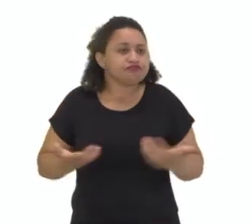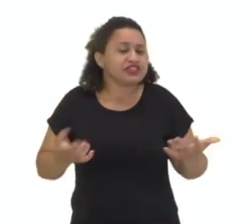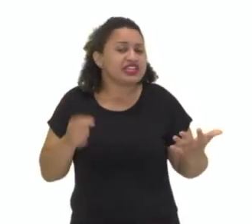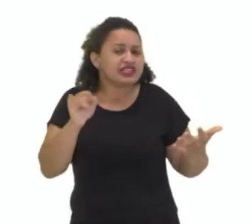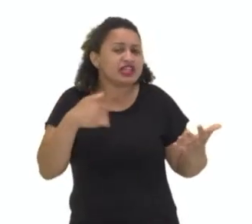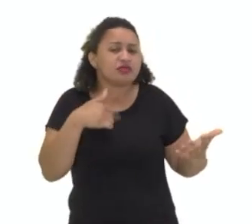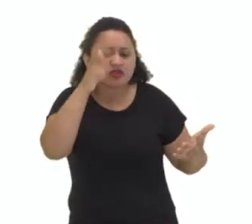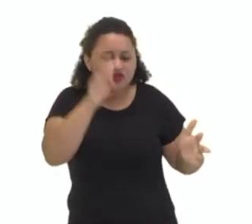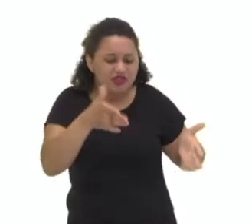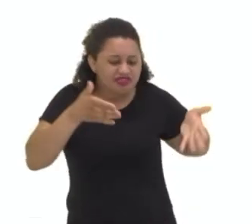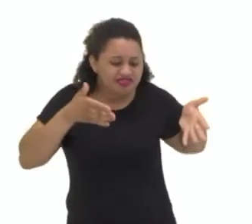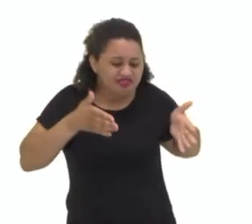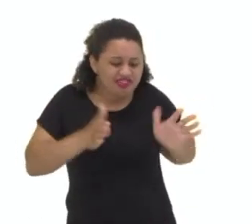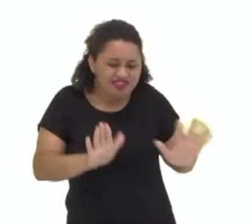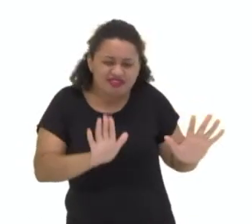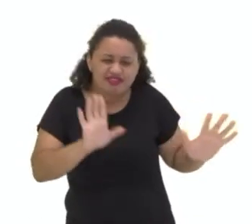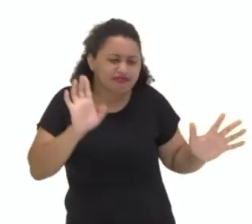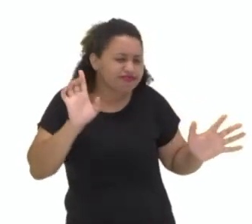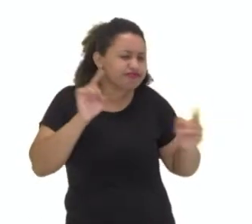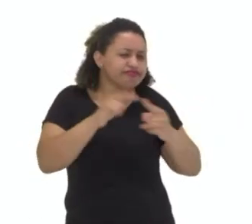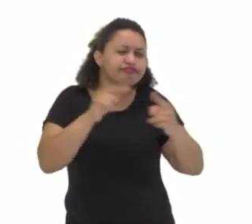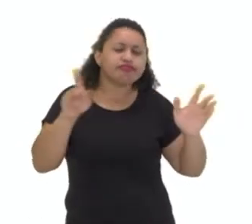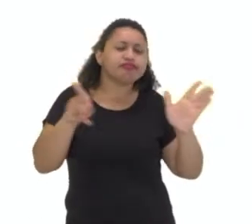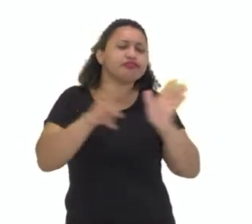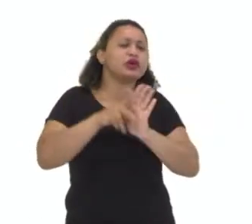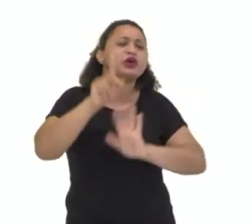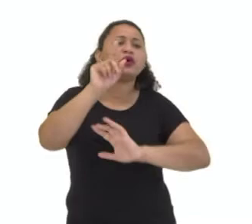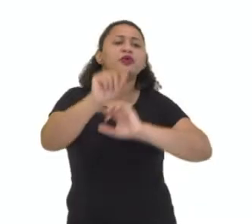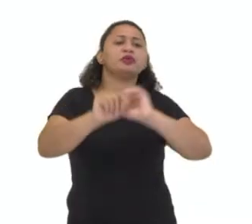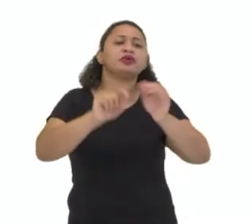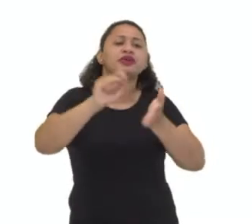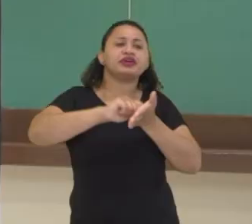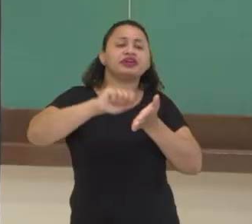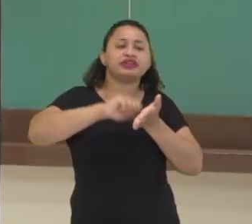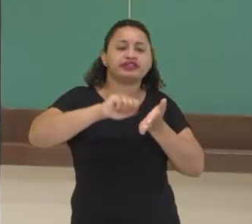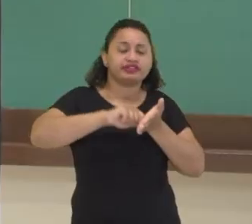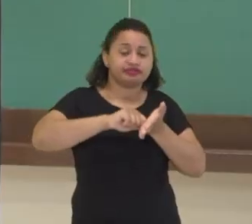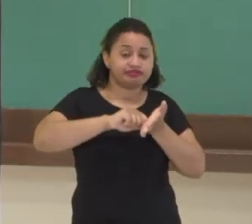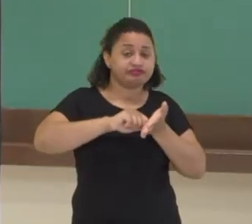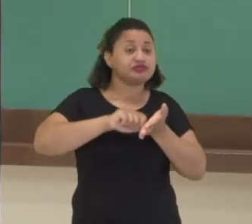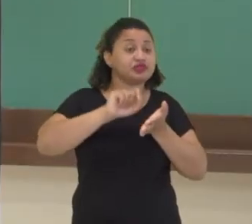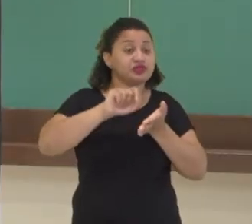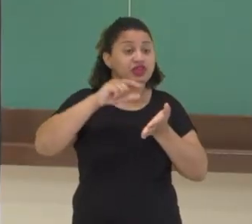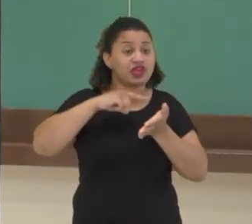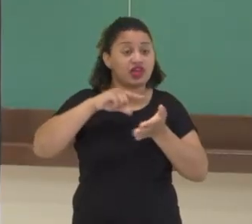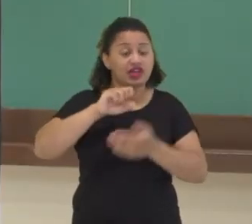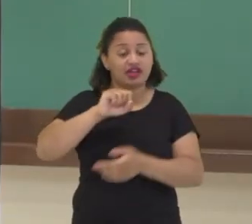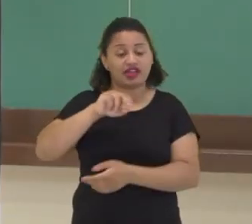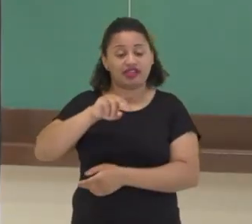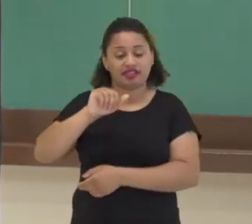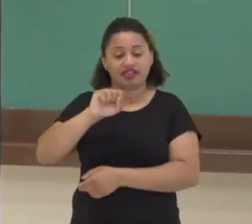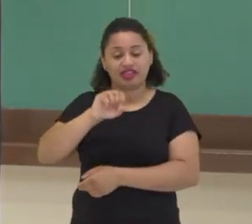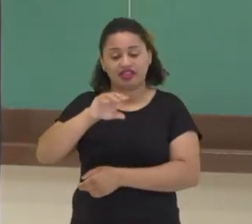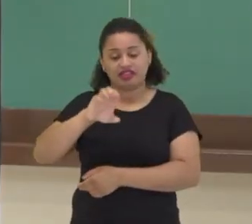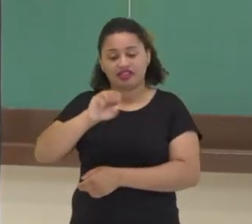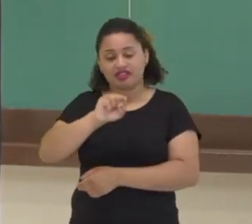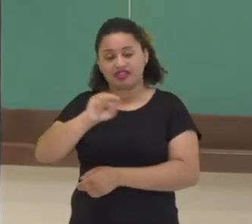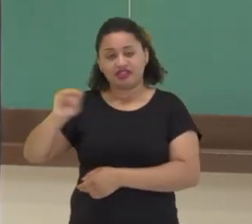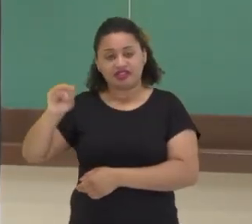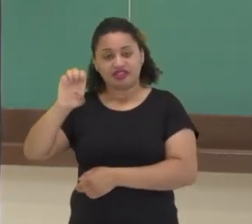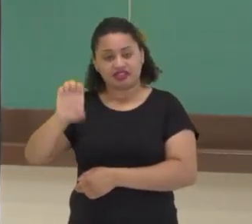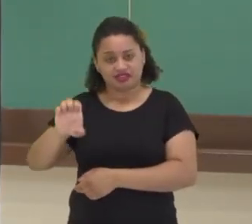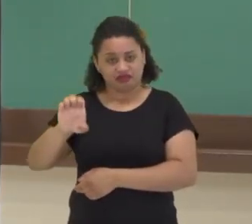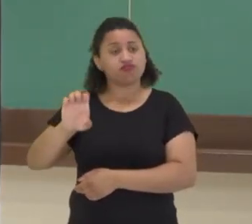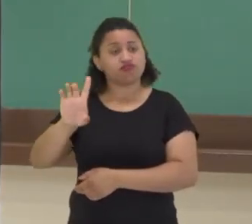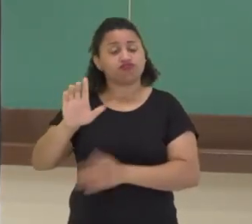alguém nascesse, né? Nascesse, ó, tá em que tempo? No subjuntivo. Lembrando, então, que o